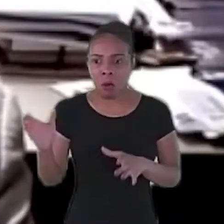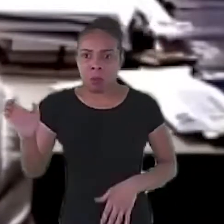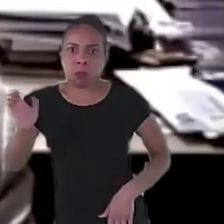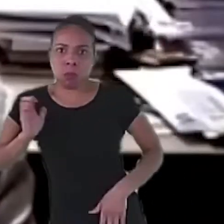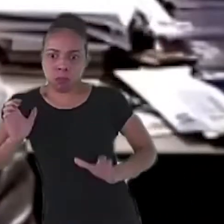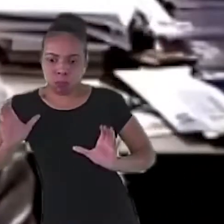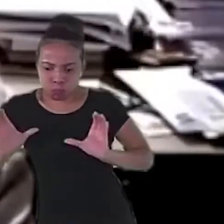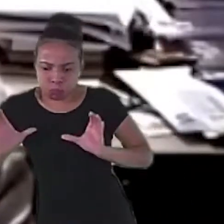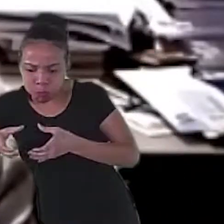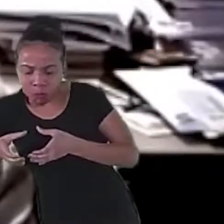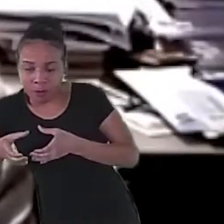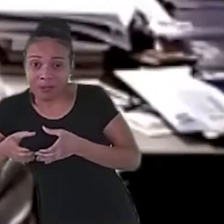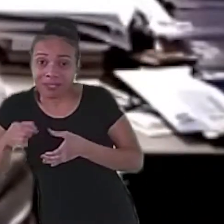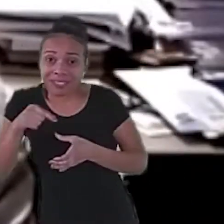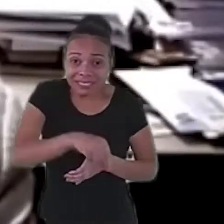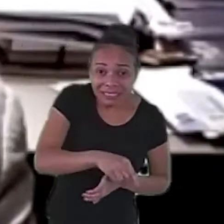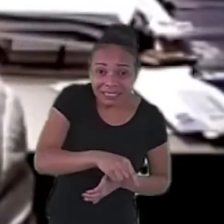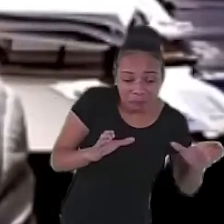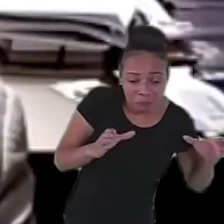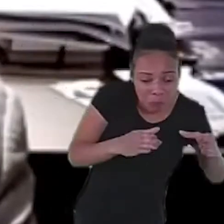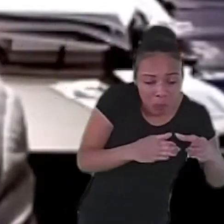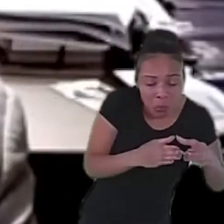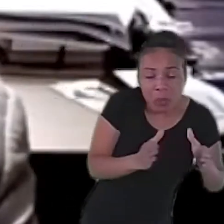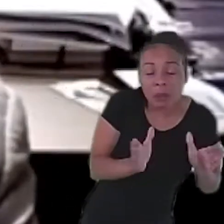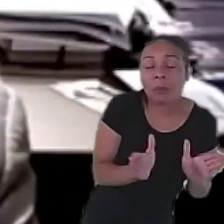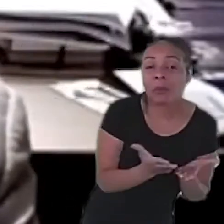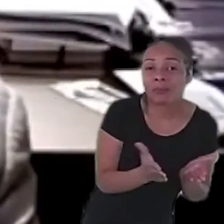que fazer para alterar esse padrão?